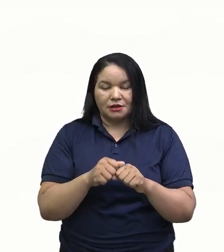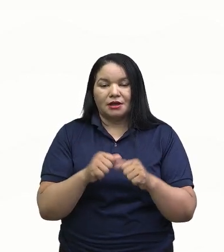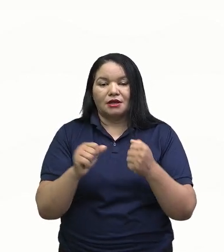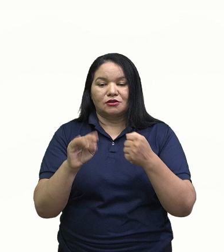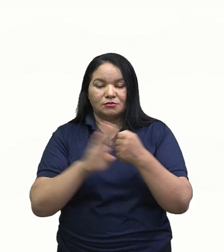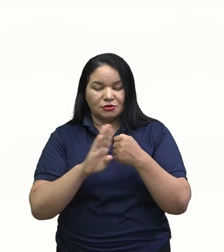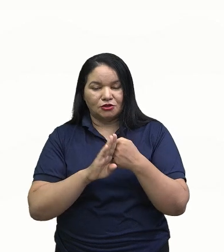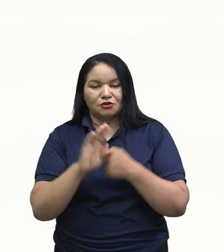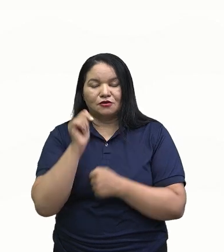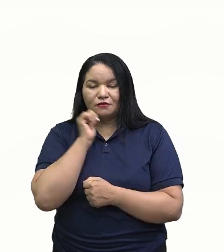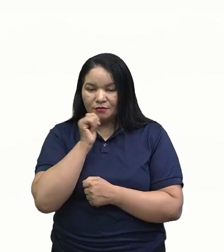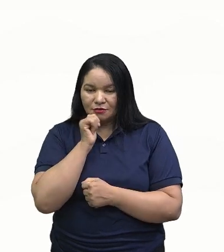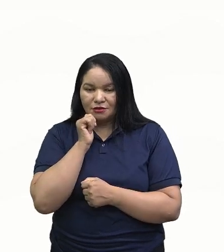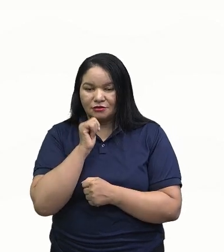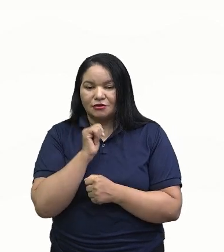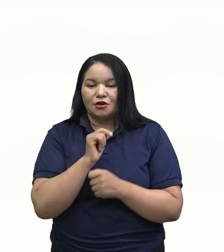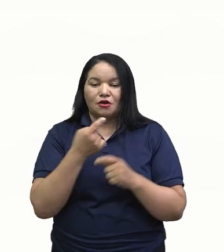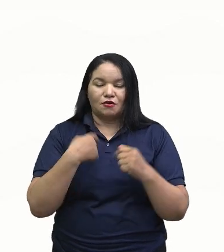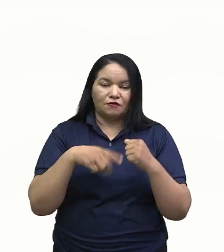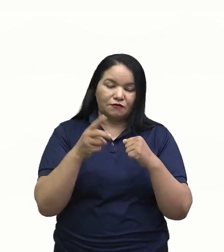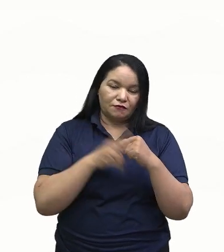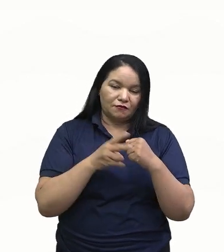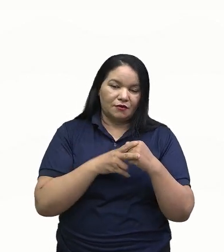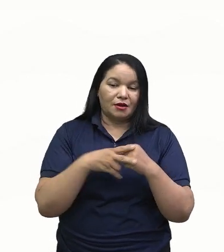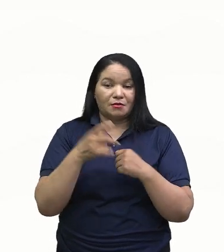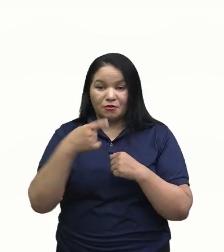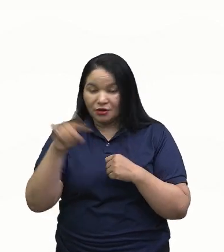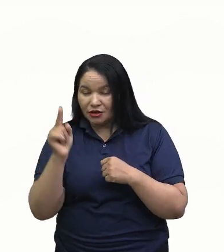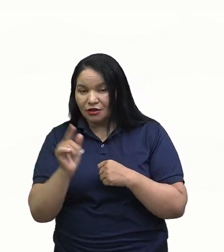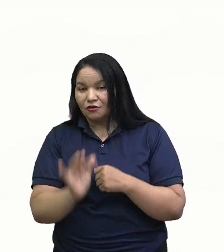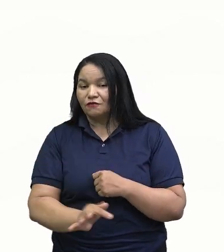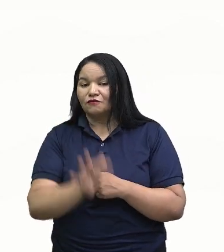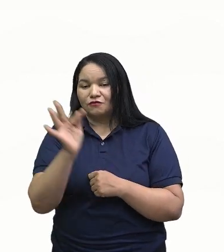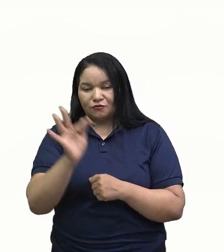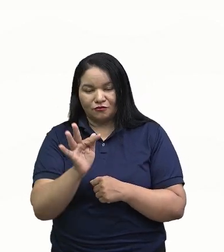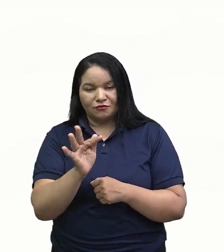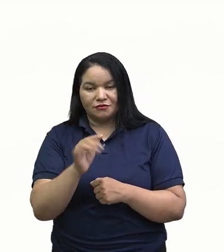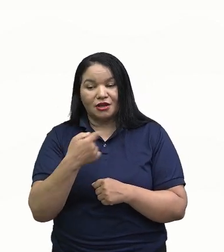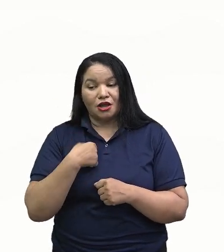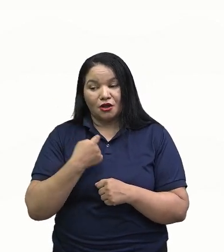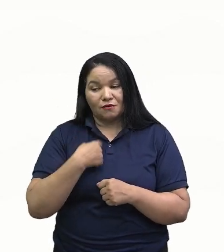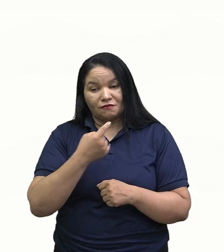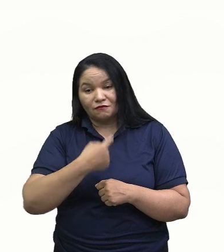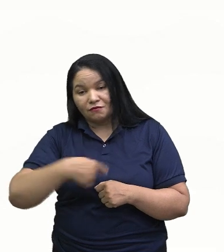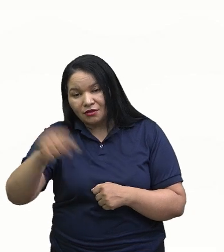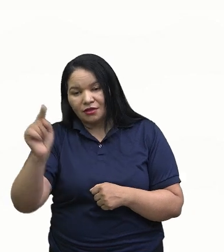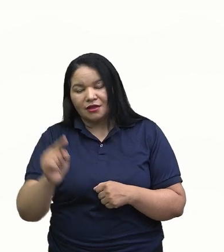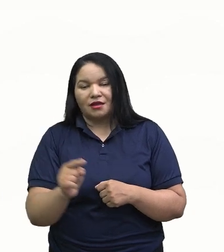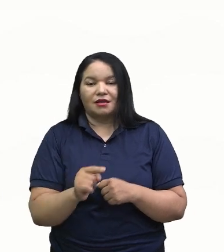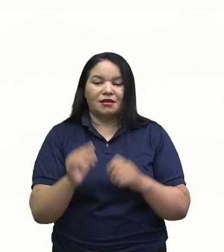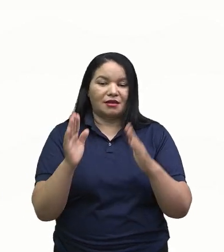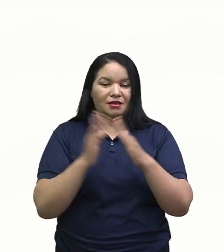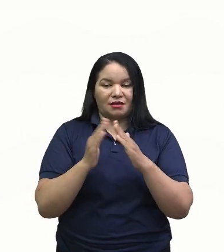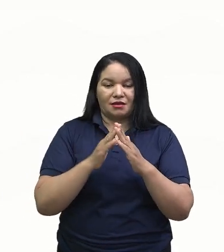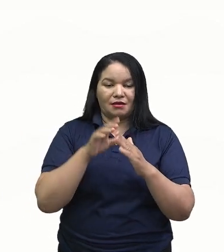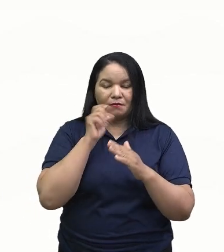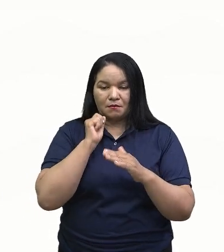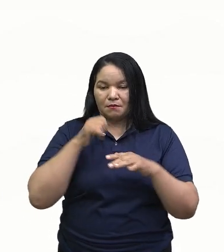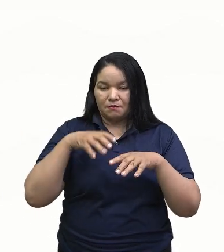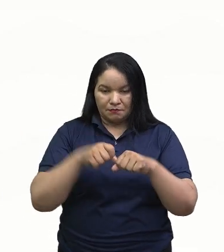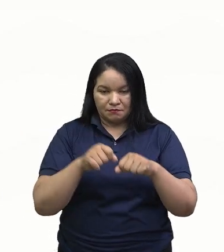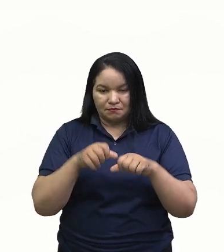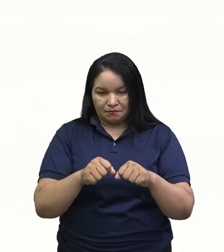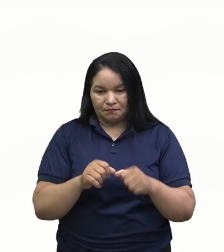Então, eu tenho o verbo ir, está no futuro agora, né? Irei a. Aqui eu tenho uma preposição. E a